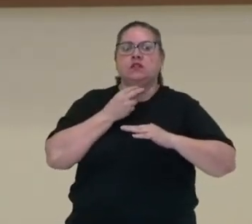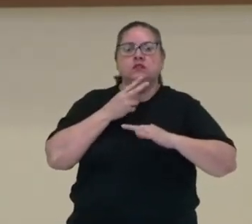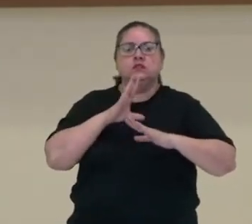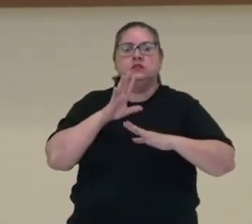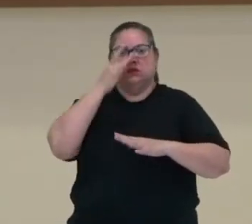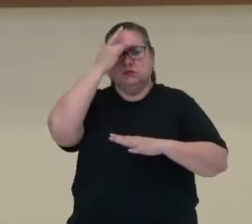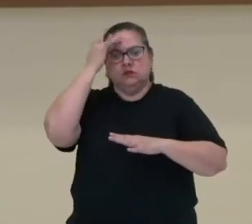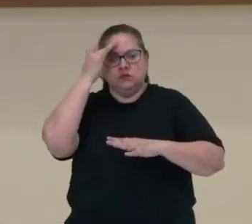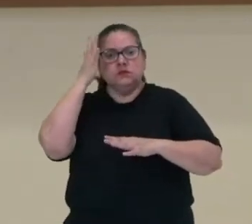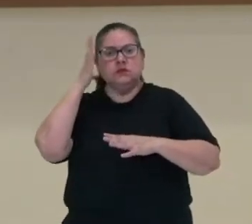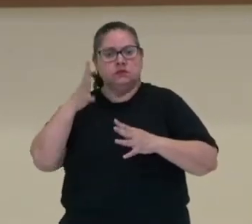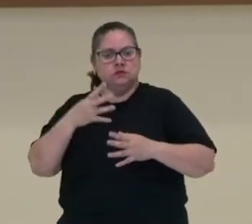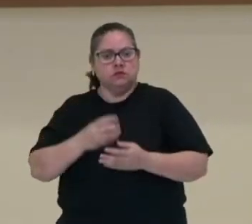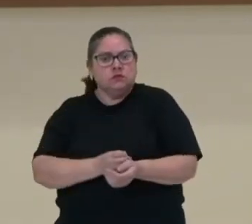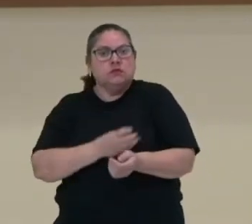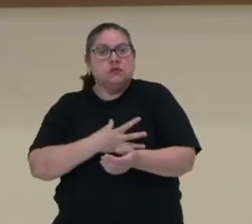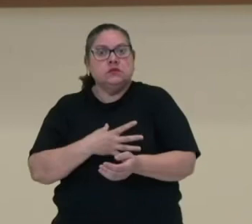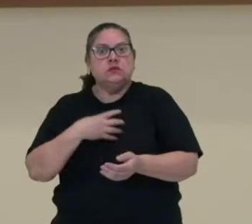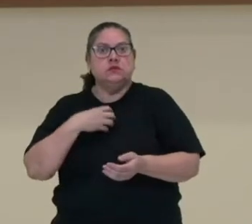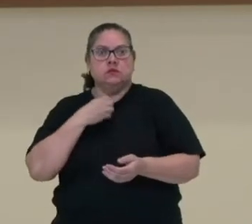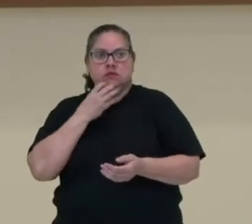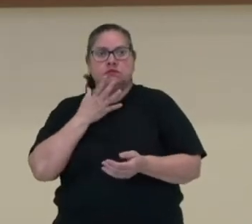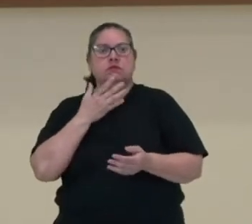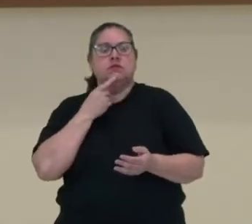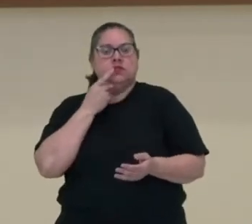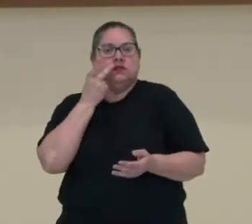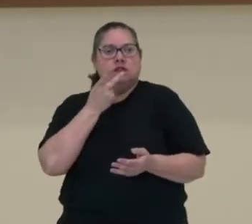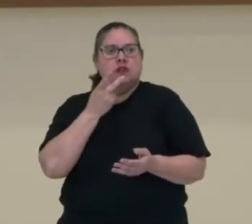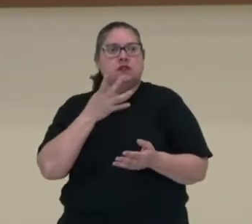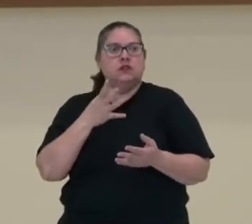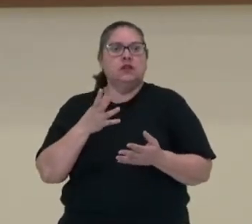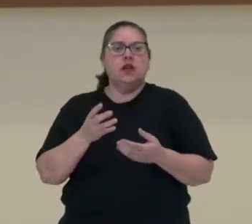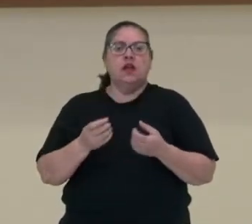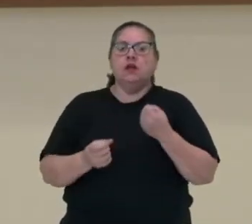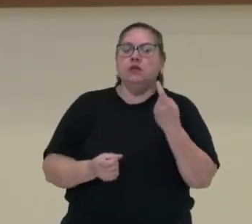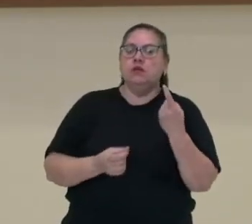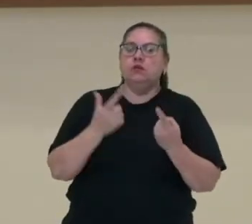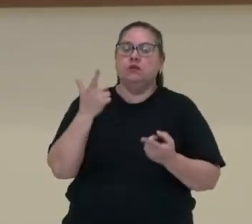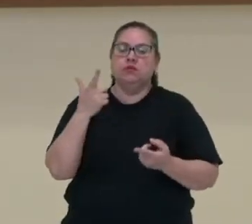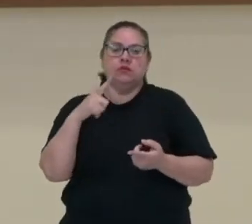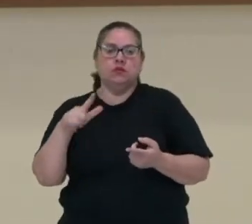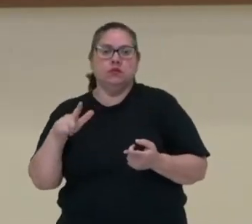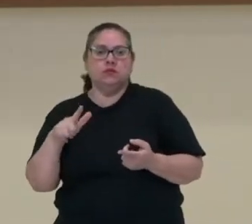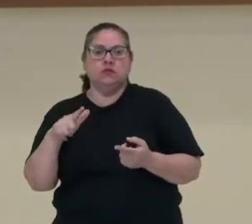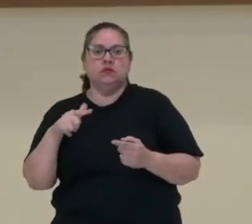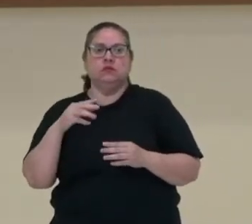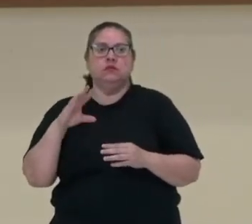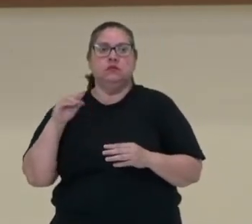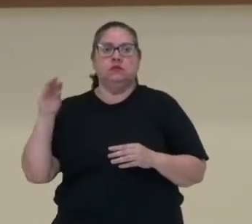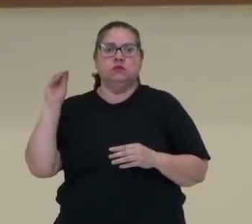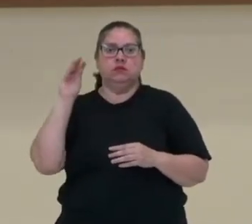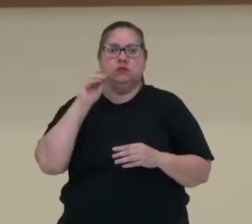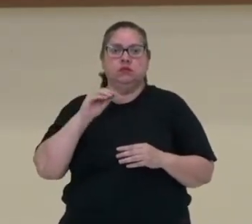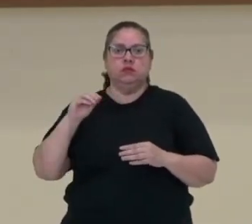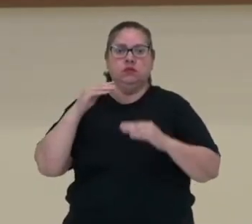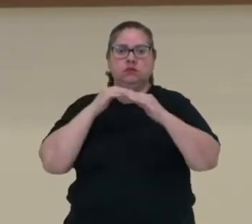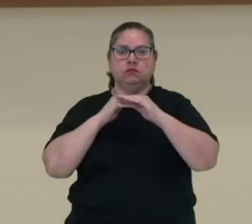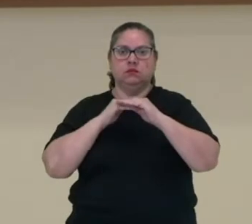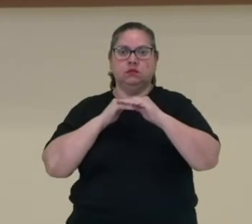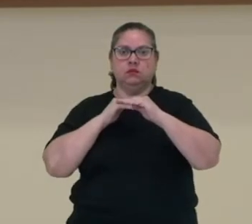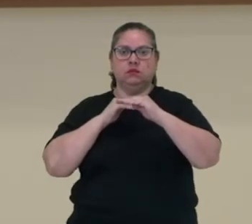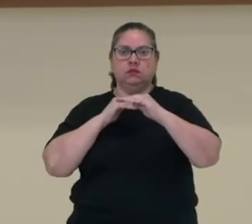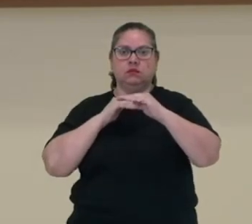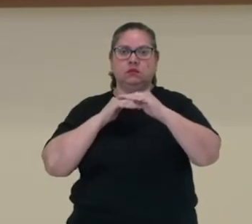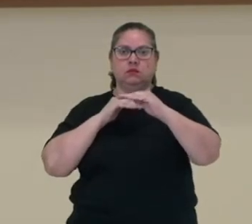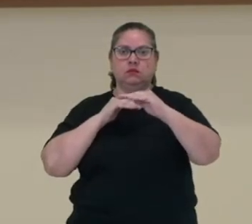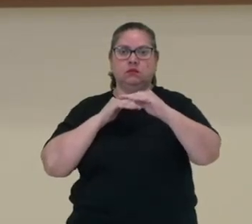as pessoas através dessa emoção que exprime no jeito que fala. E alguns outros candidatos que vão falar de forma mais monótona